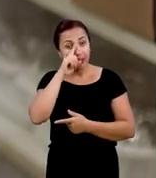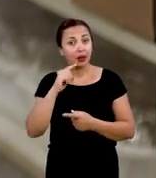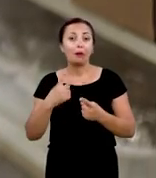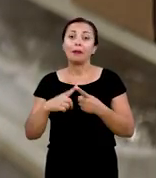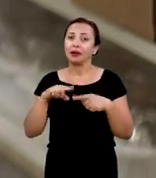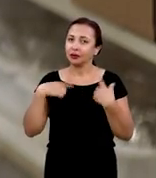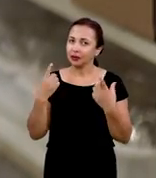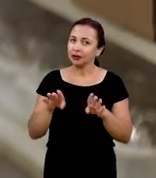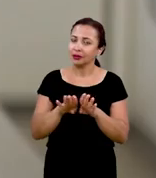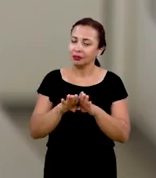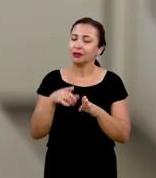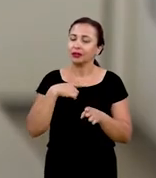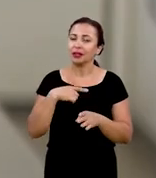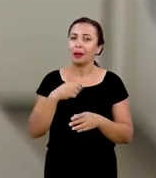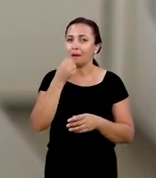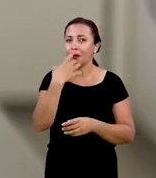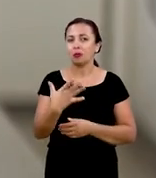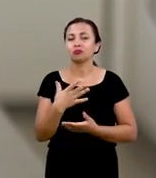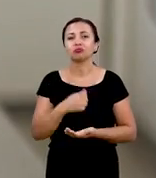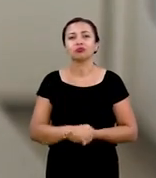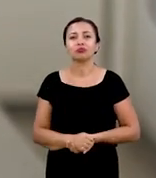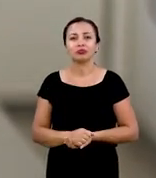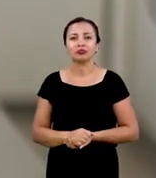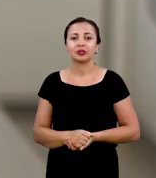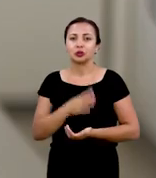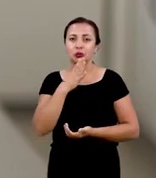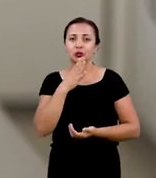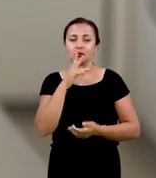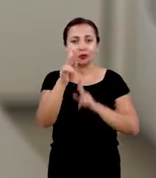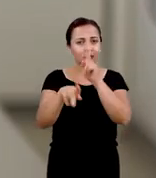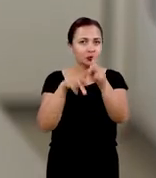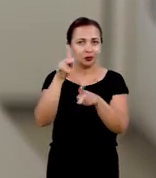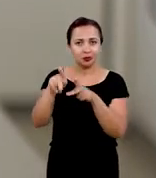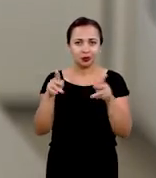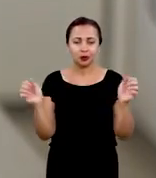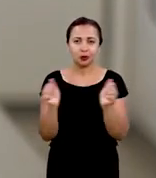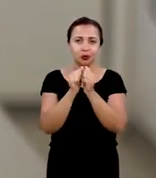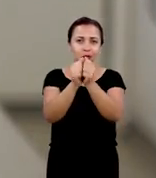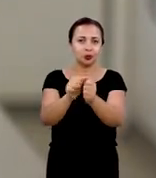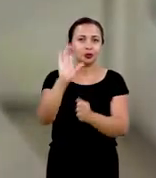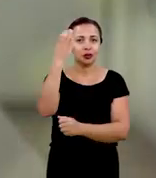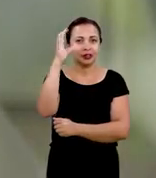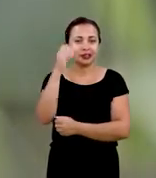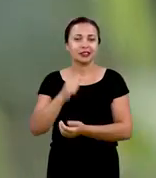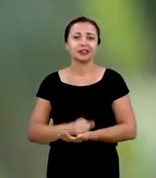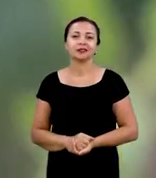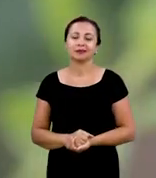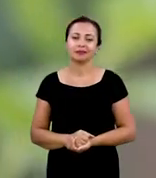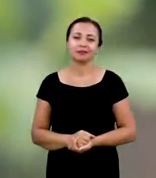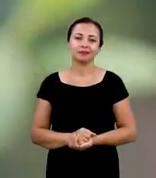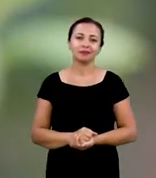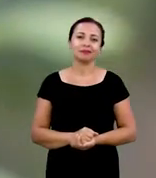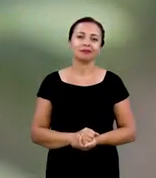também possui benefícios. É um caminhar junto do conhecimento popular com a ciência.